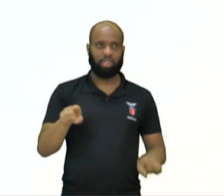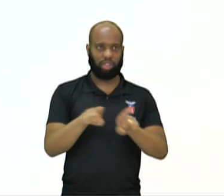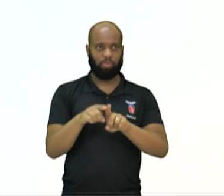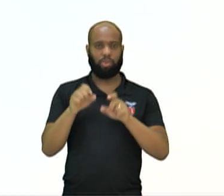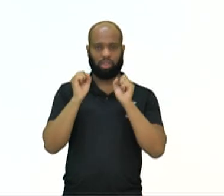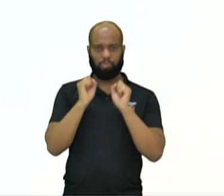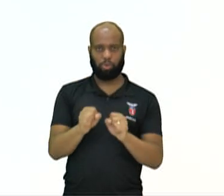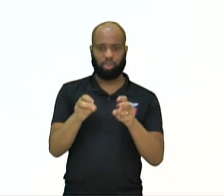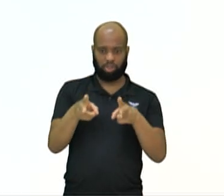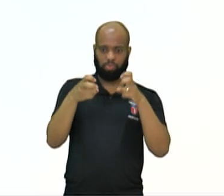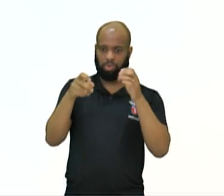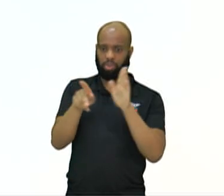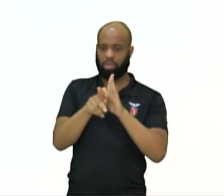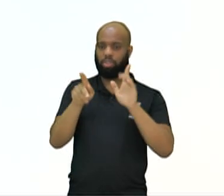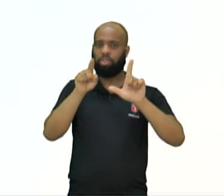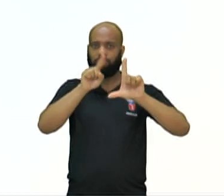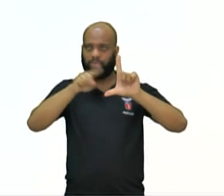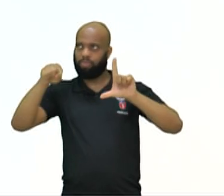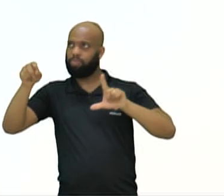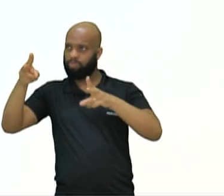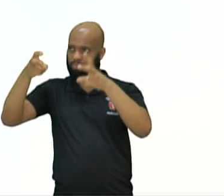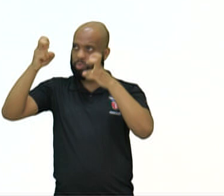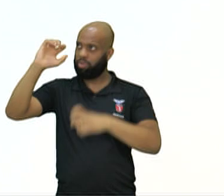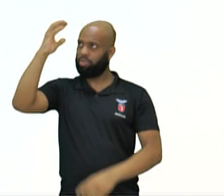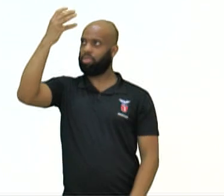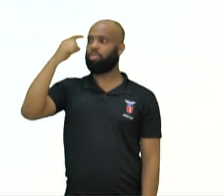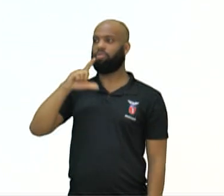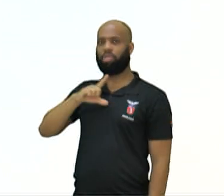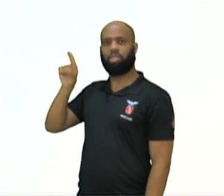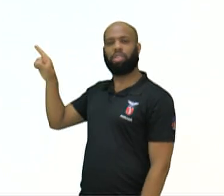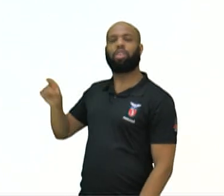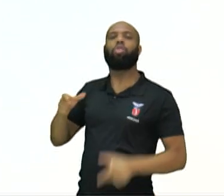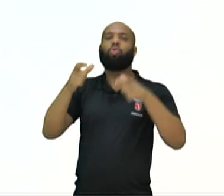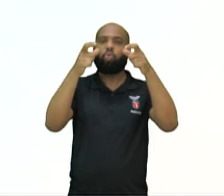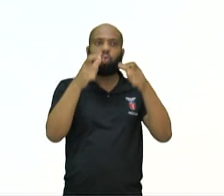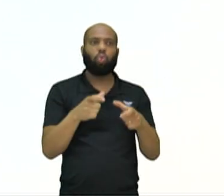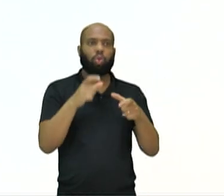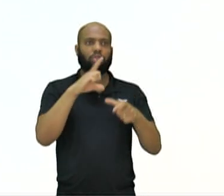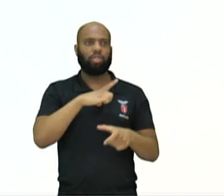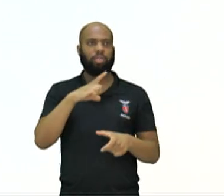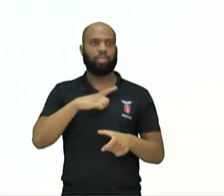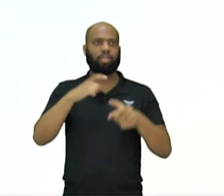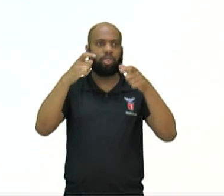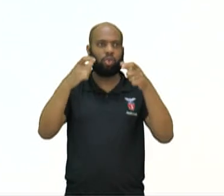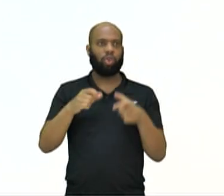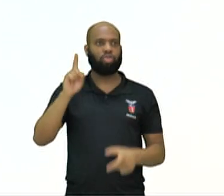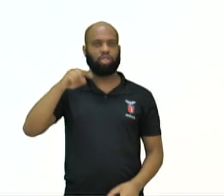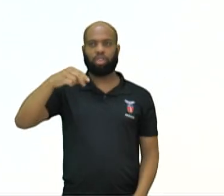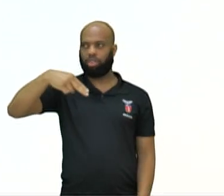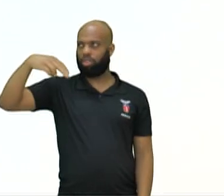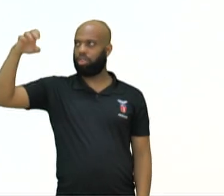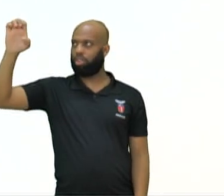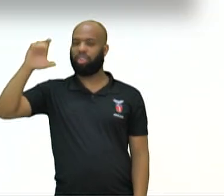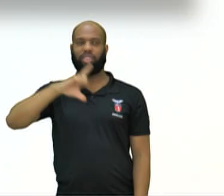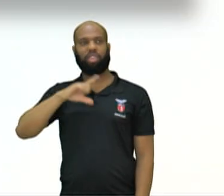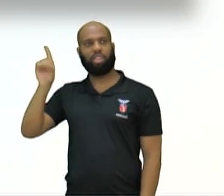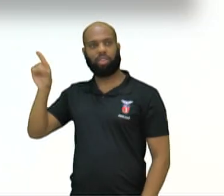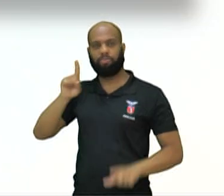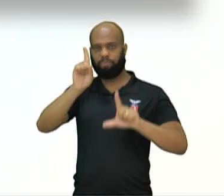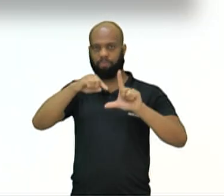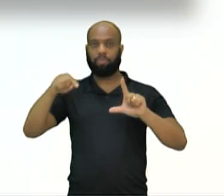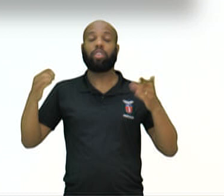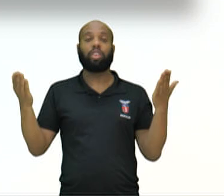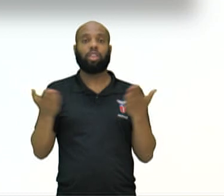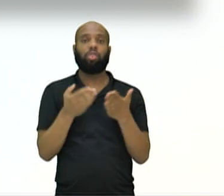aqui neste climograma. Então, o lugar é Cabaceiras, no sertão nordestino.